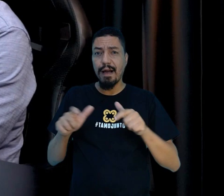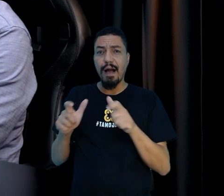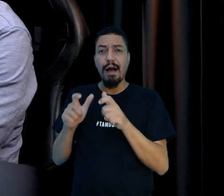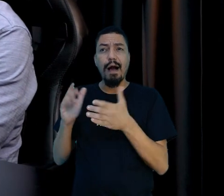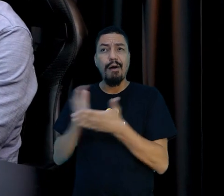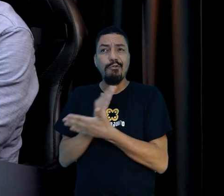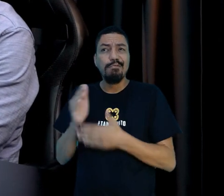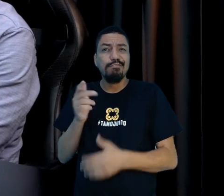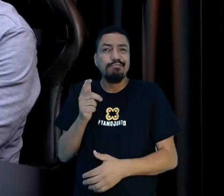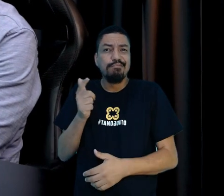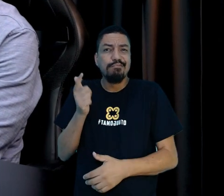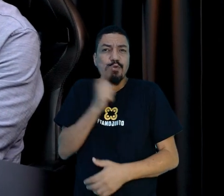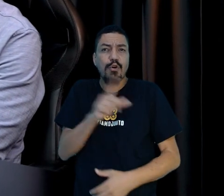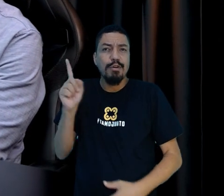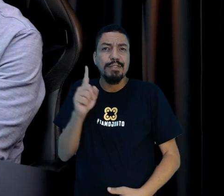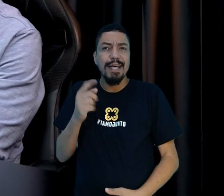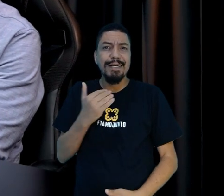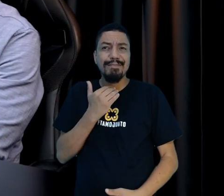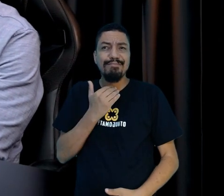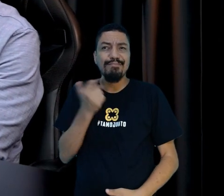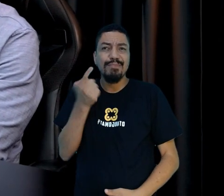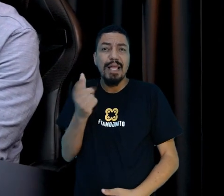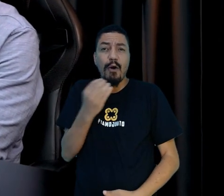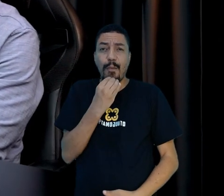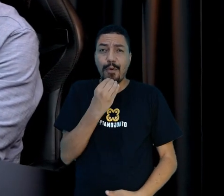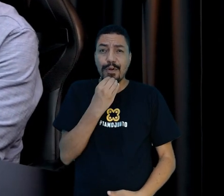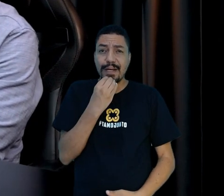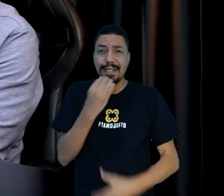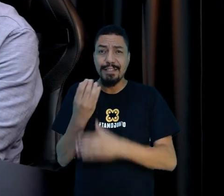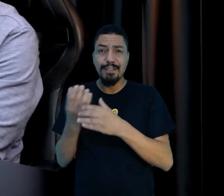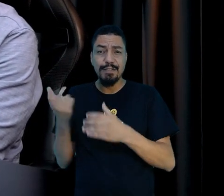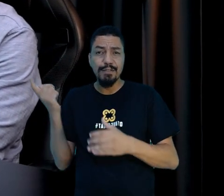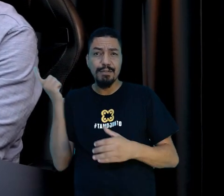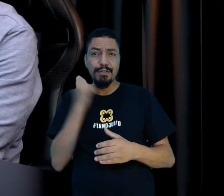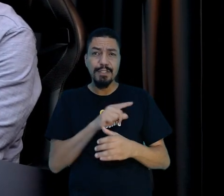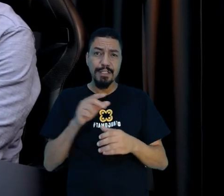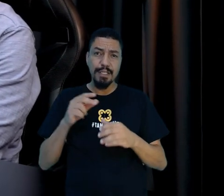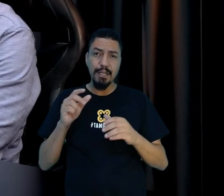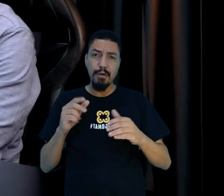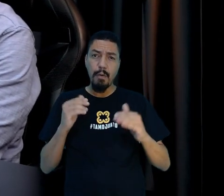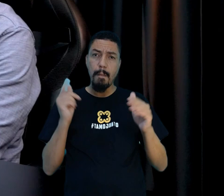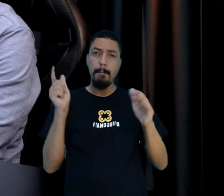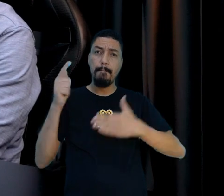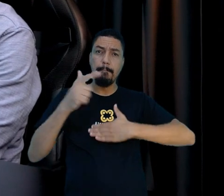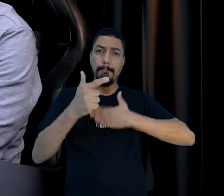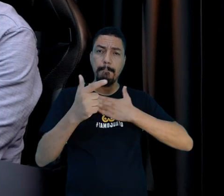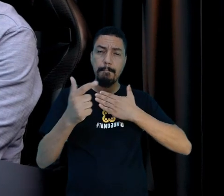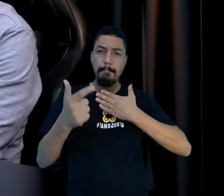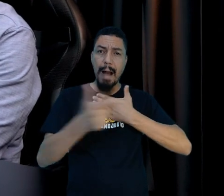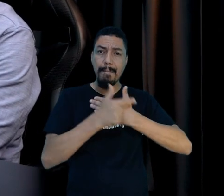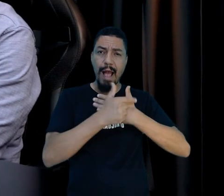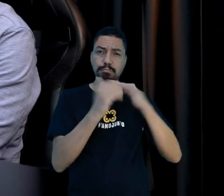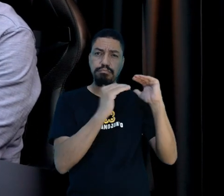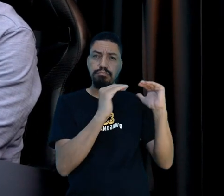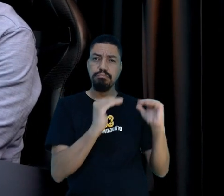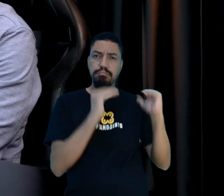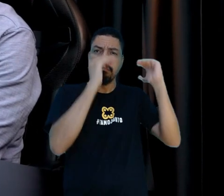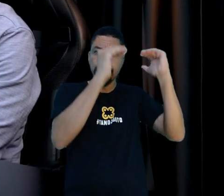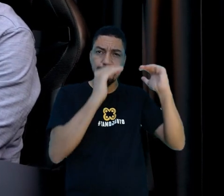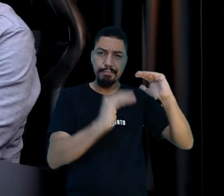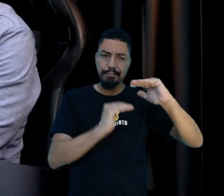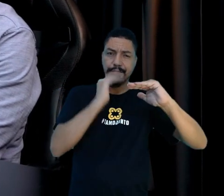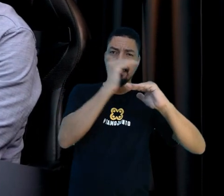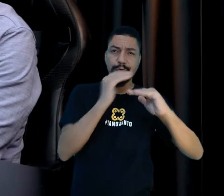Muitas delas não vão ter condições, não vão ter tido a oportunidade de criar condições para estar naqueles cargos, né? Então, talvez uma forma